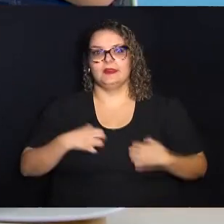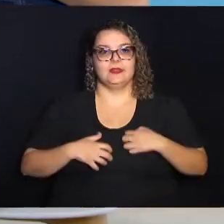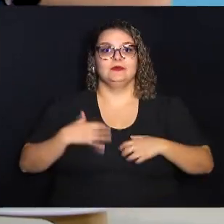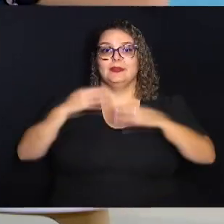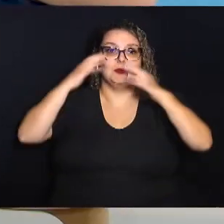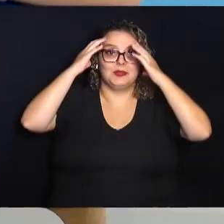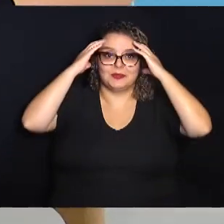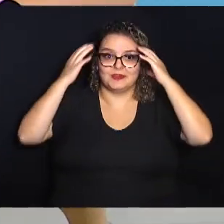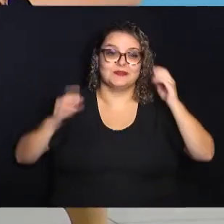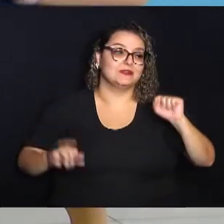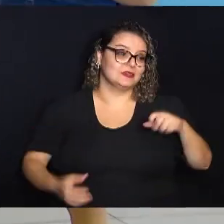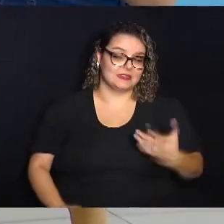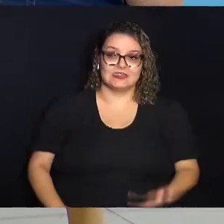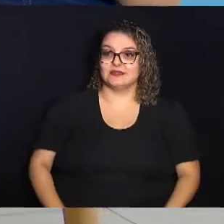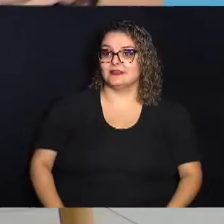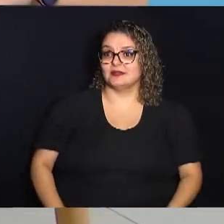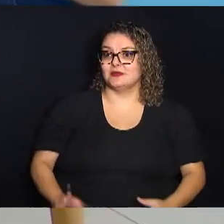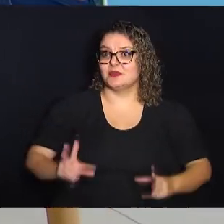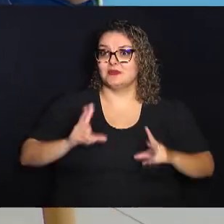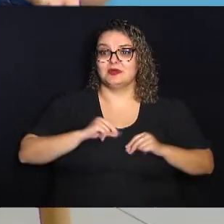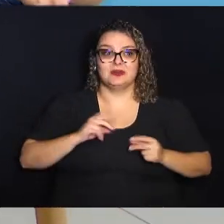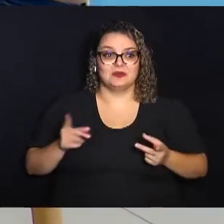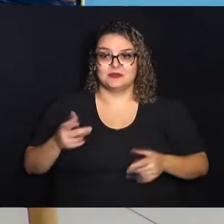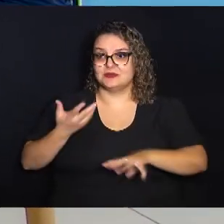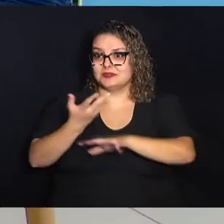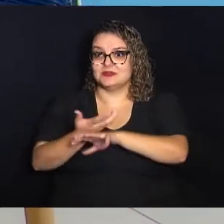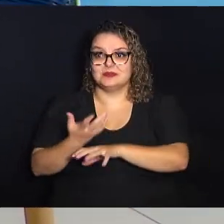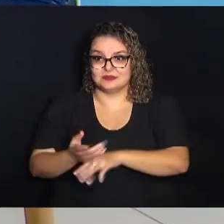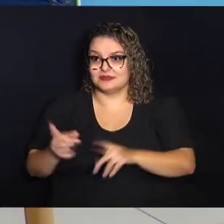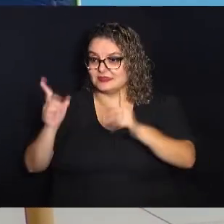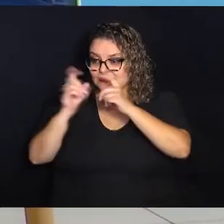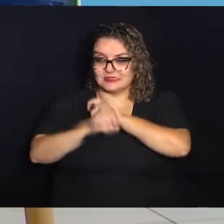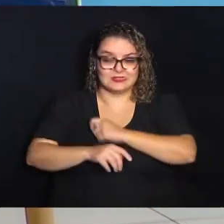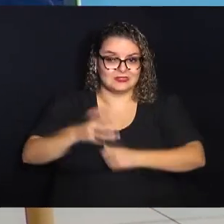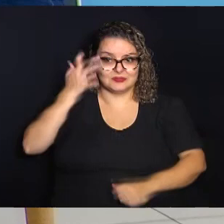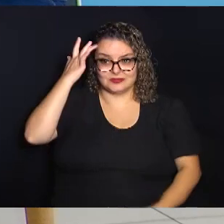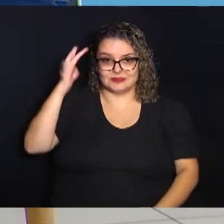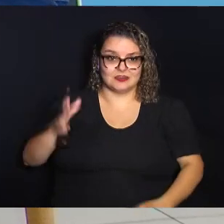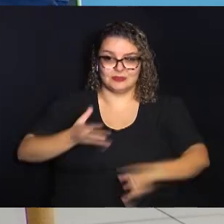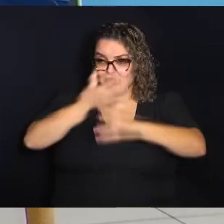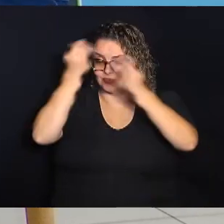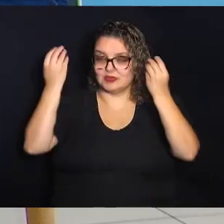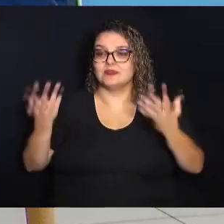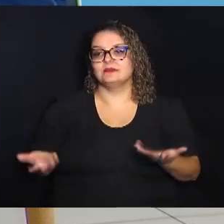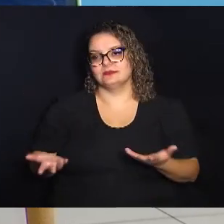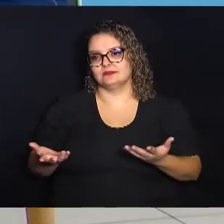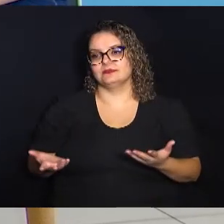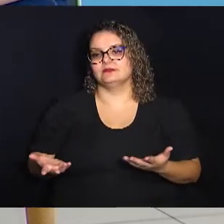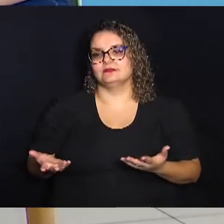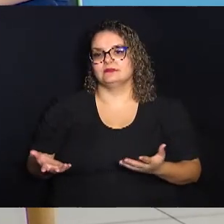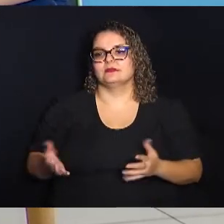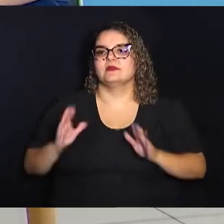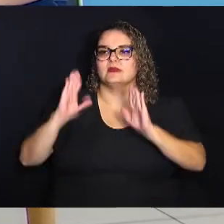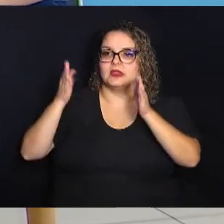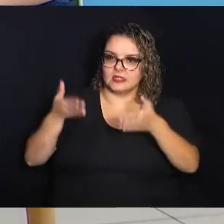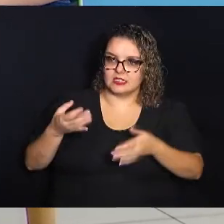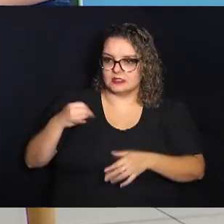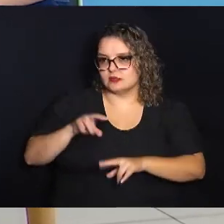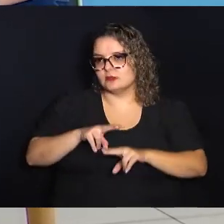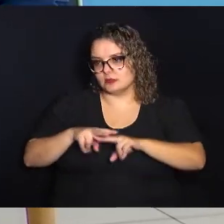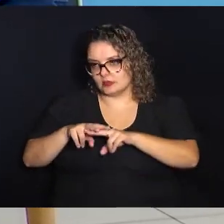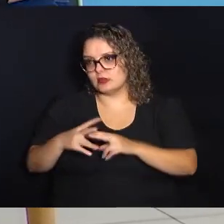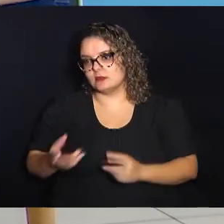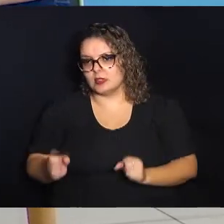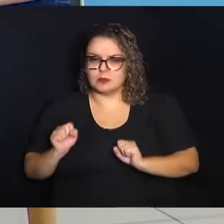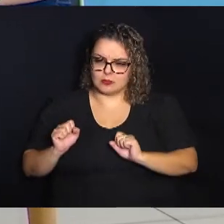dar aquele desespero, né, de nossa, eu estou pegando a matéria que eu tenho dificuldade, não sei nada, deu branco, enfim. Então, se for